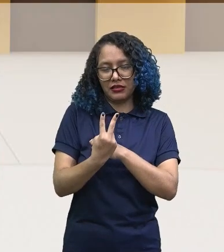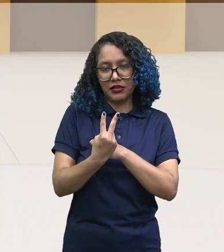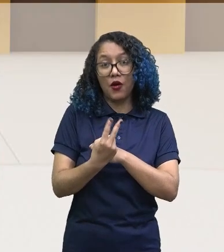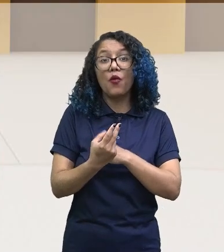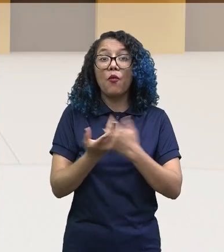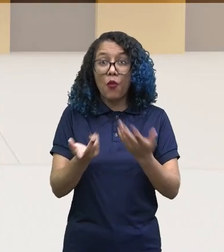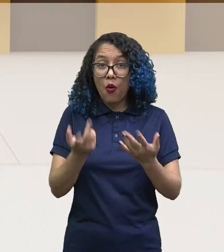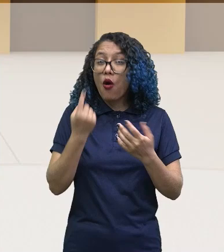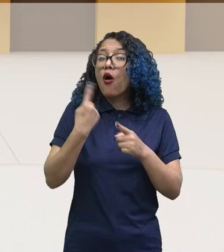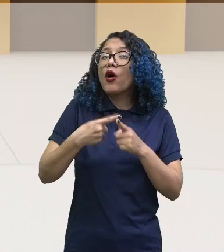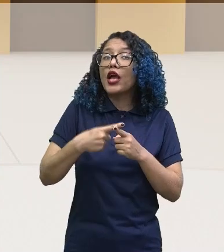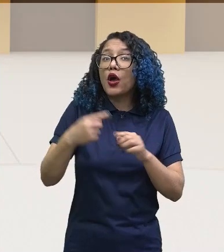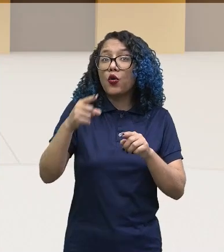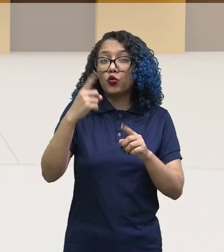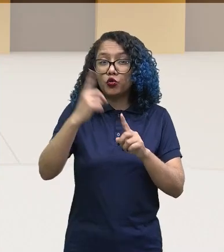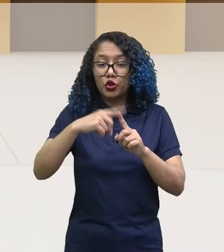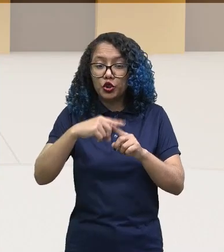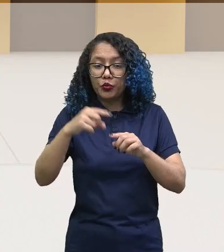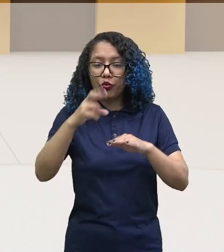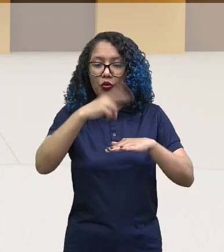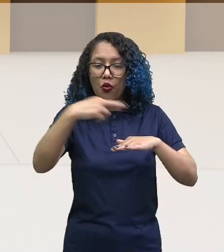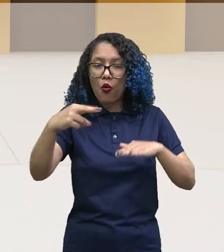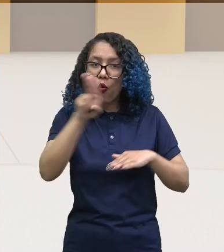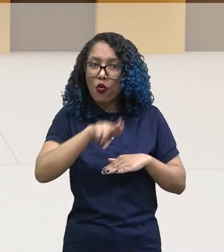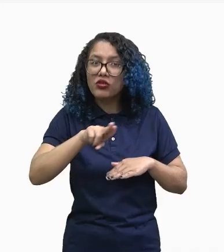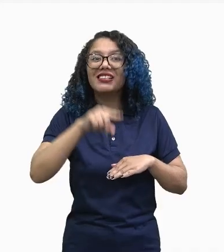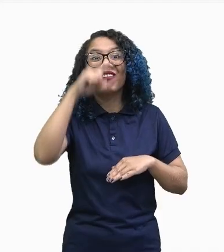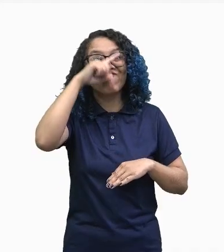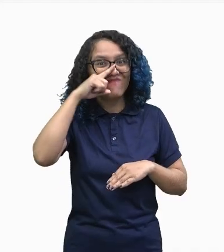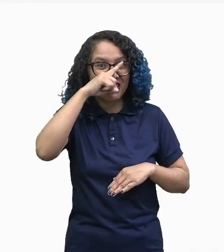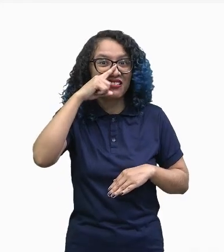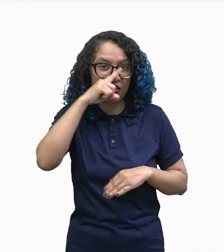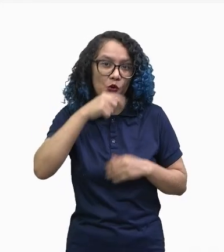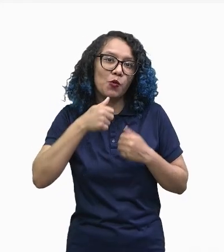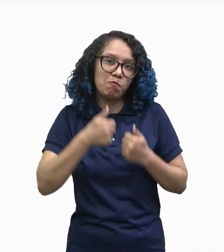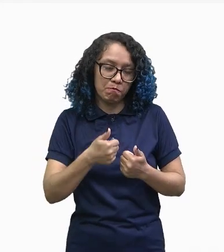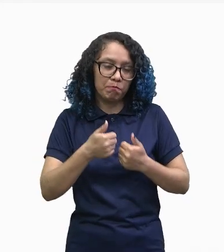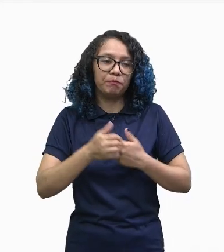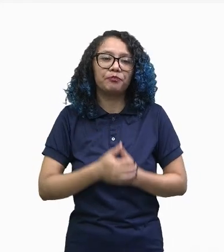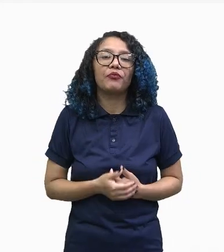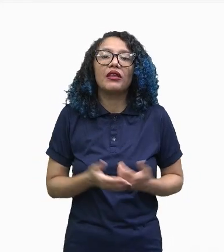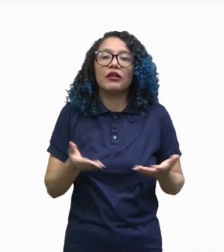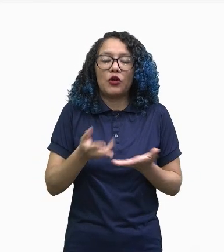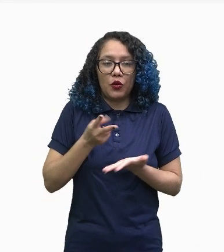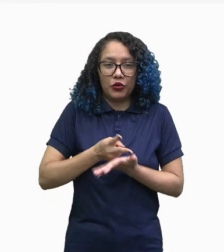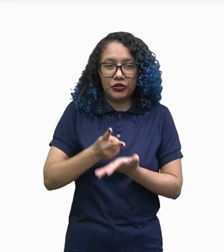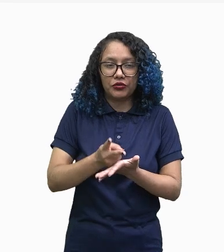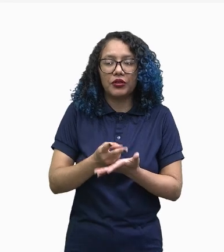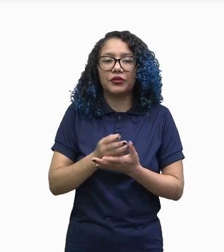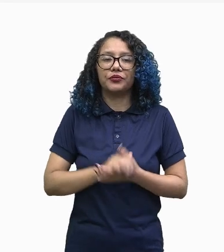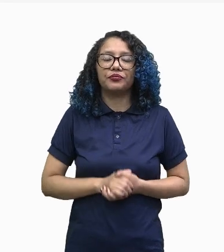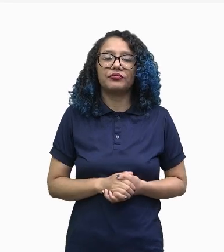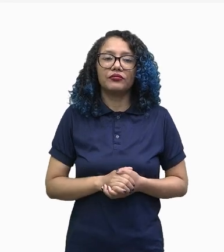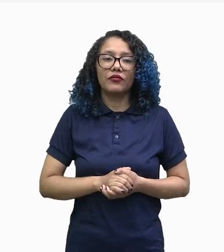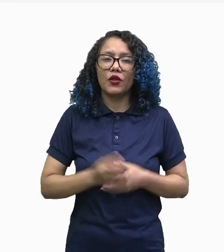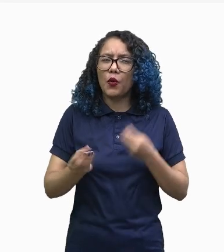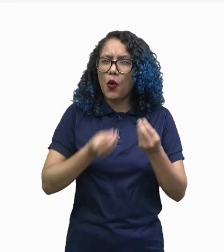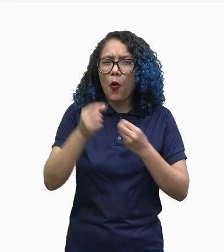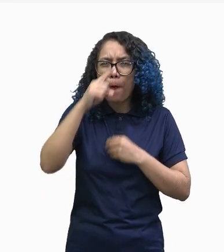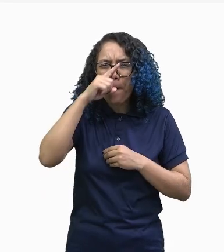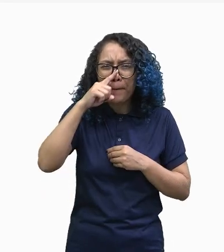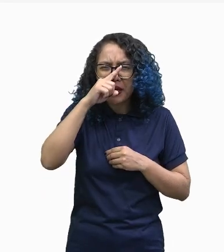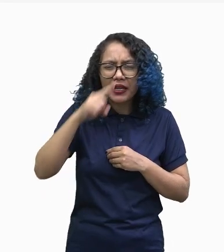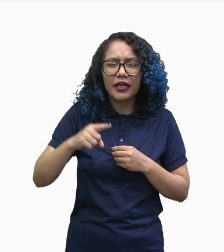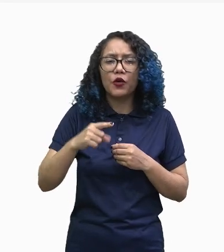já é perigosa para o nosso corpo. Bom, vamos falar um pouquinho mais de como que esse perigo se apresenta, né? Principalmente por conta